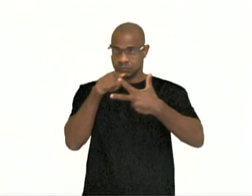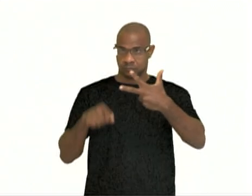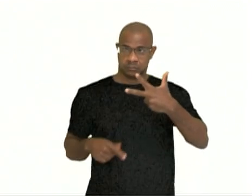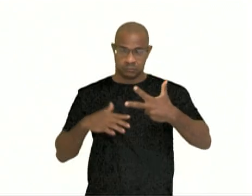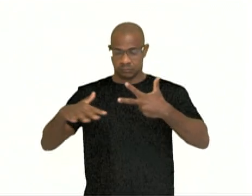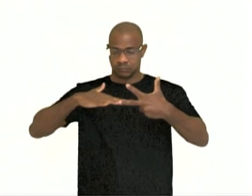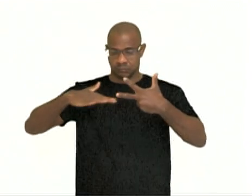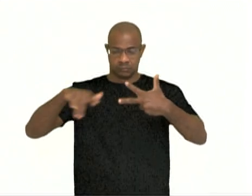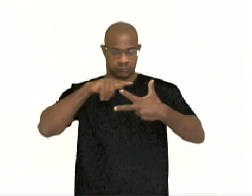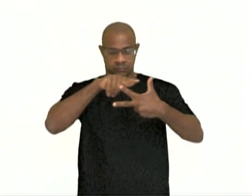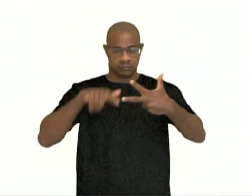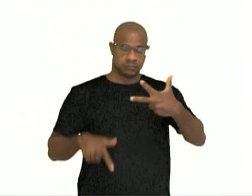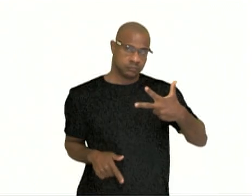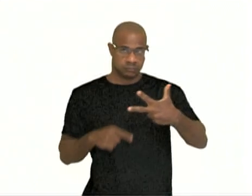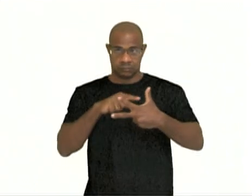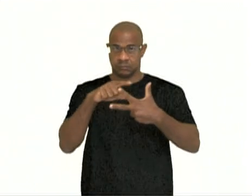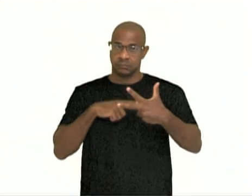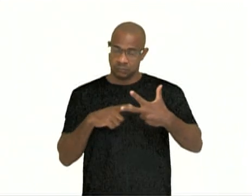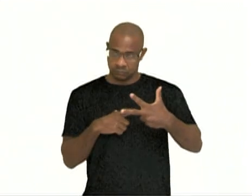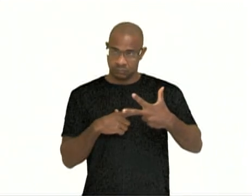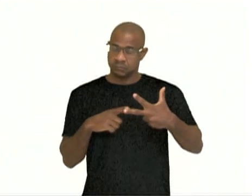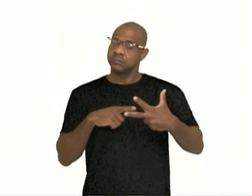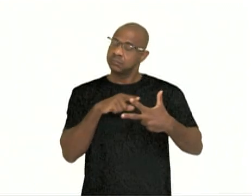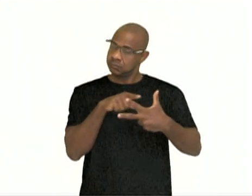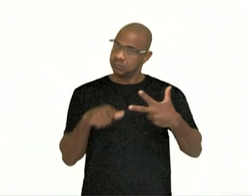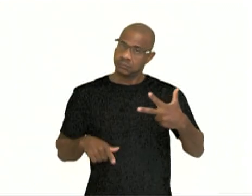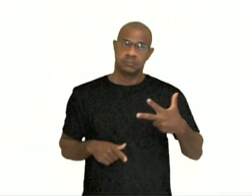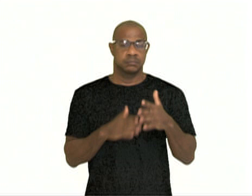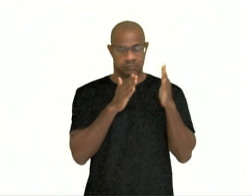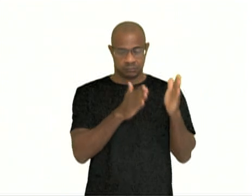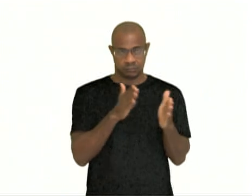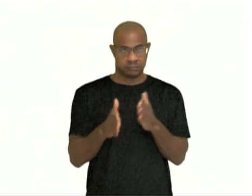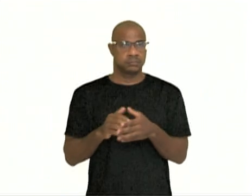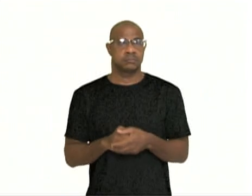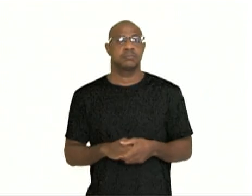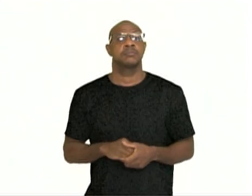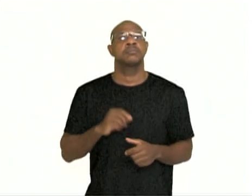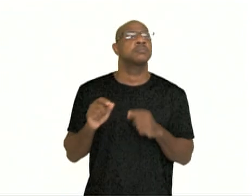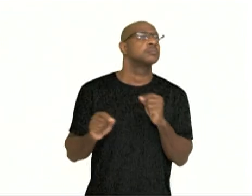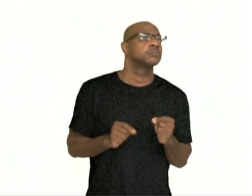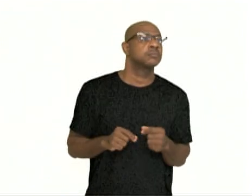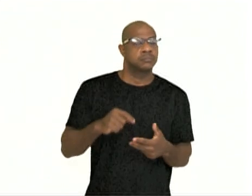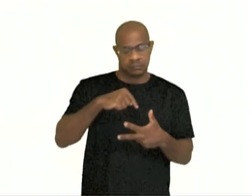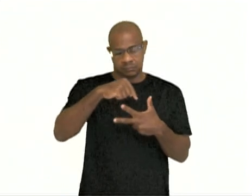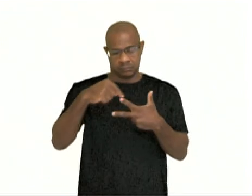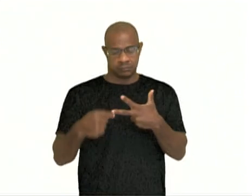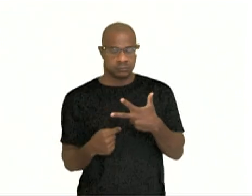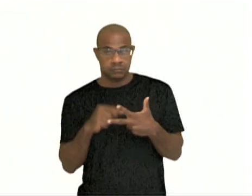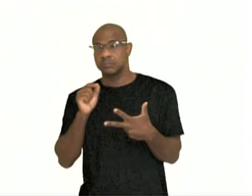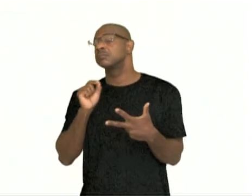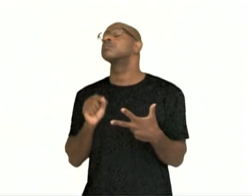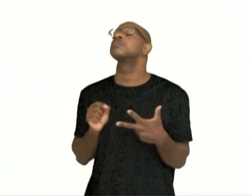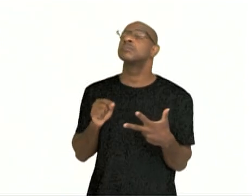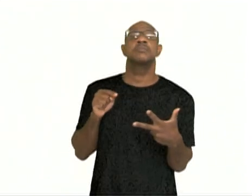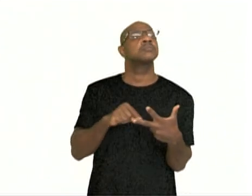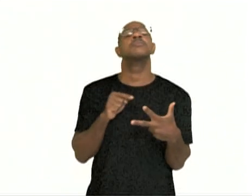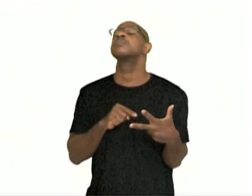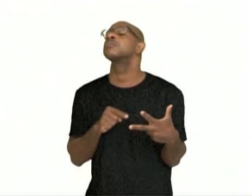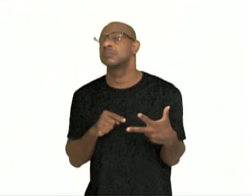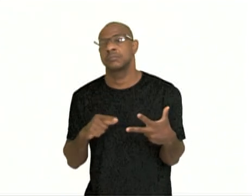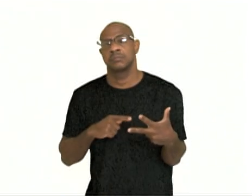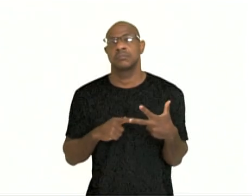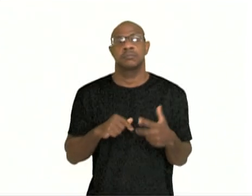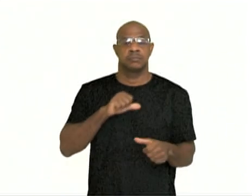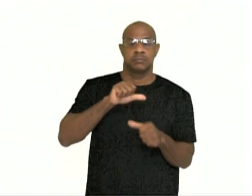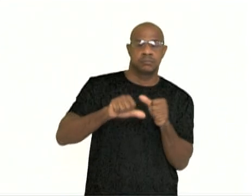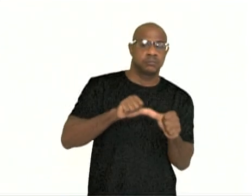quebrar o movimento, a gente consegue quebrar o movimento completo em três partes. E essas três partes, elas vão se